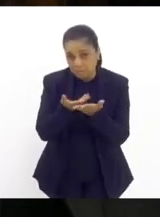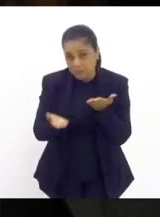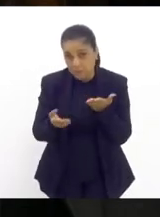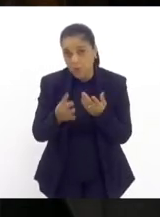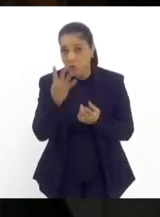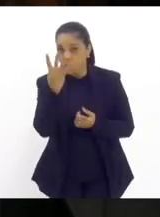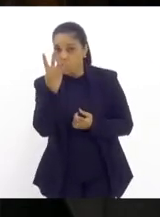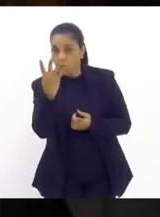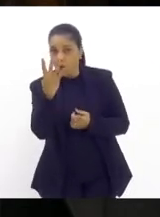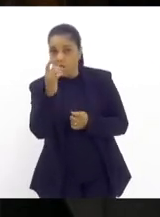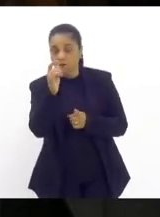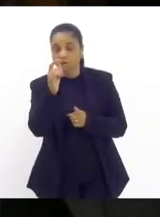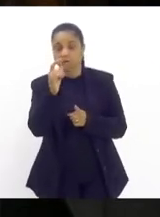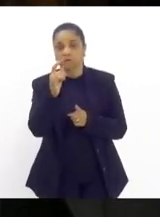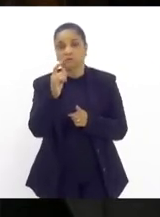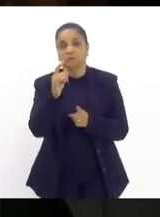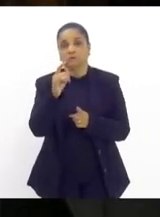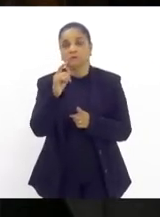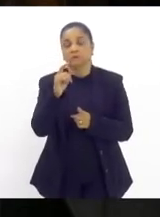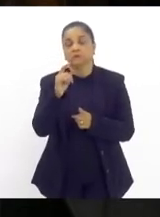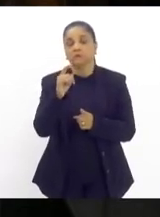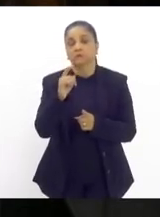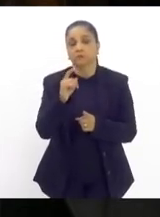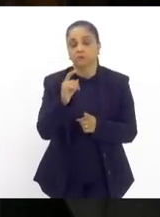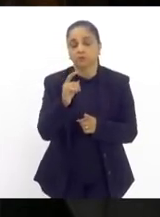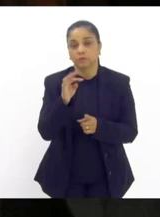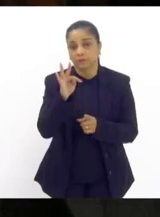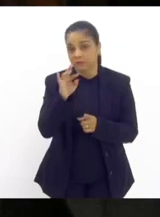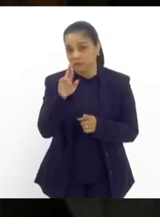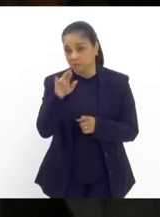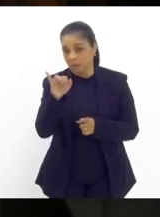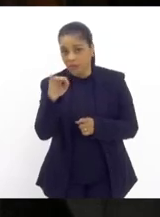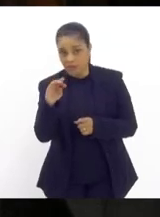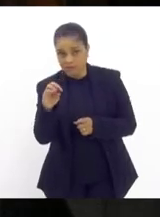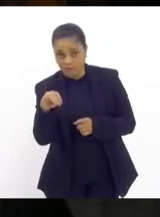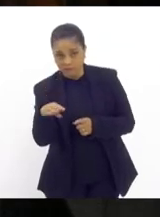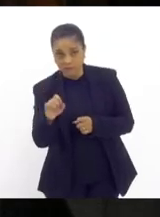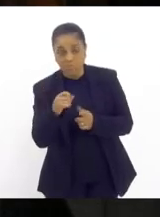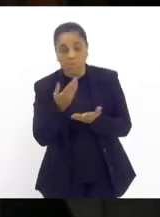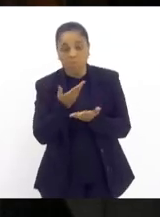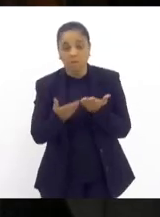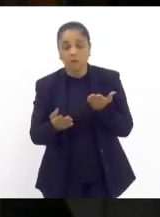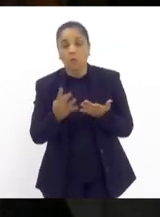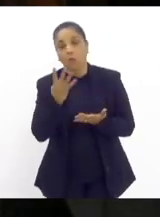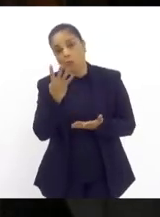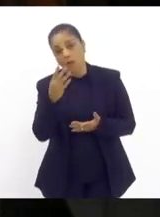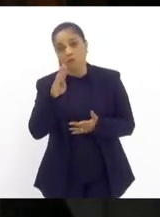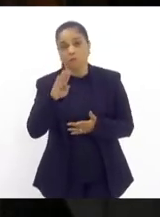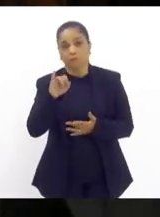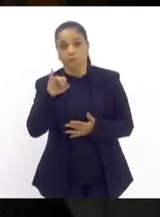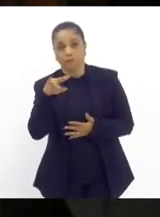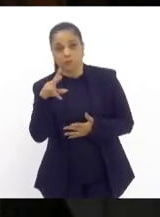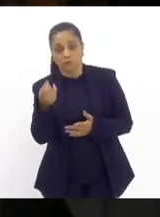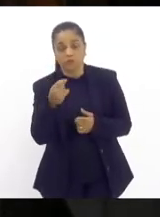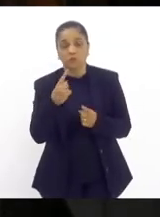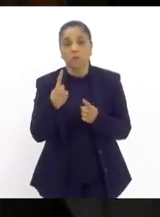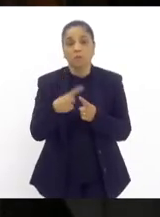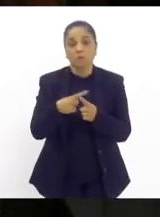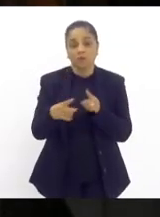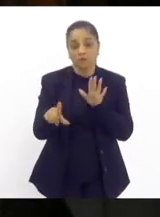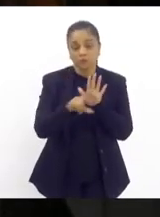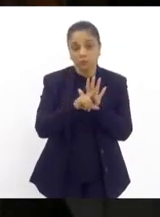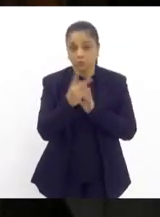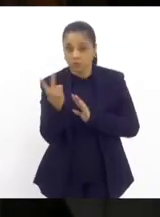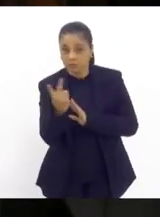trimestre você vai perder mais de 6 bilhões de reais e tá perdendo porque essas duas leis complementares